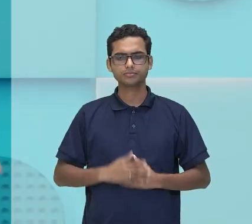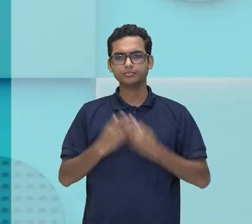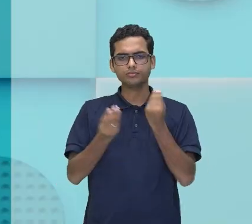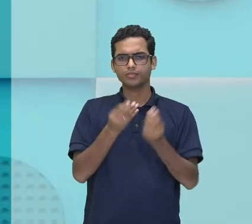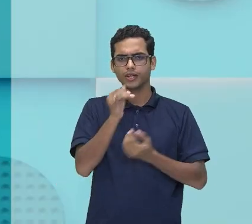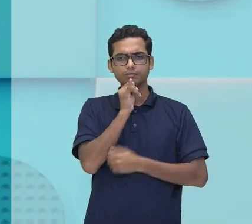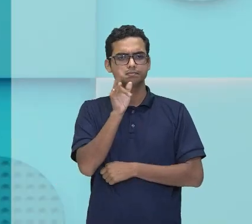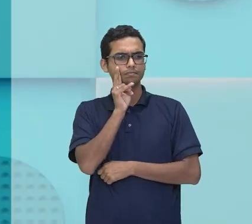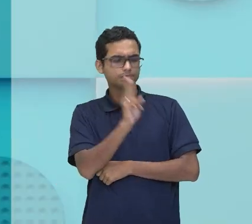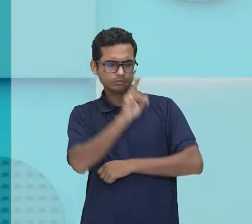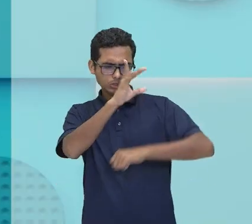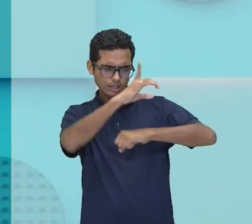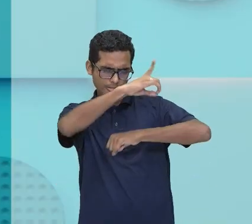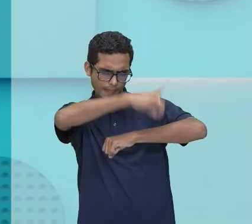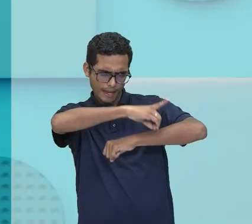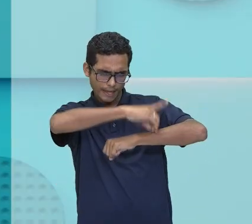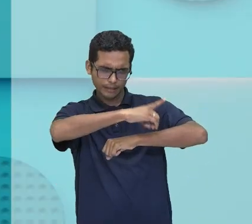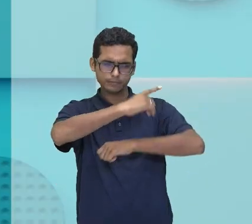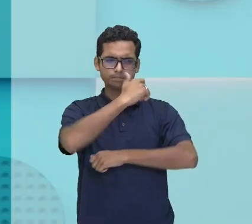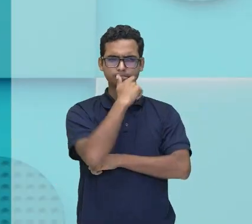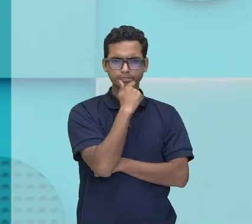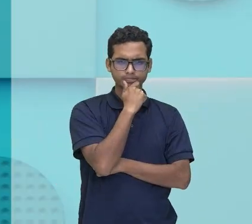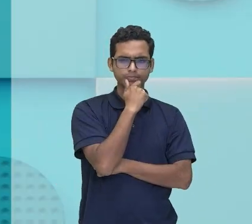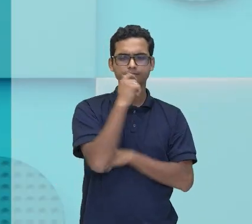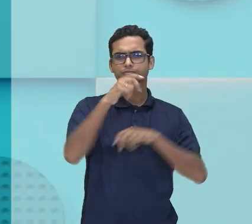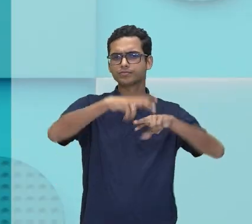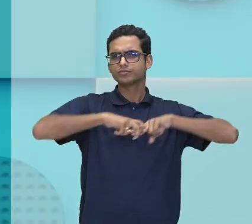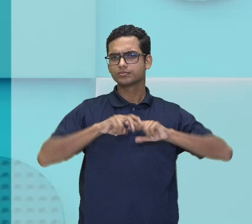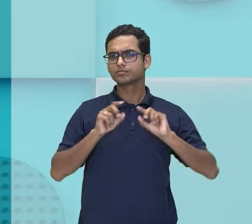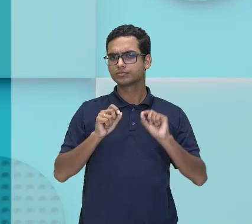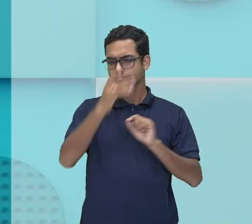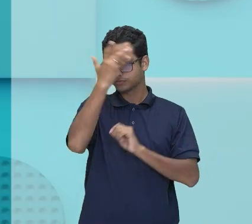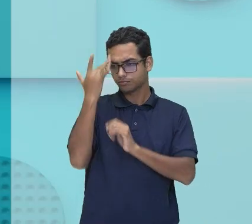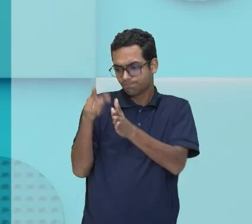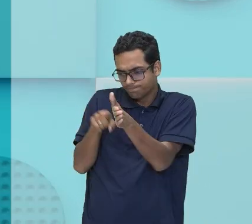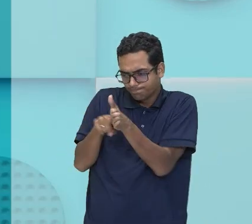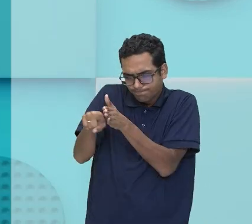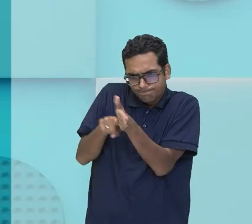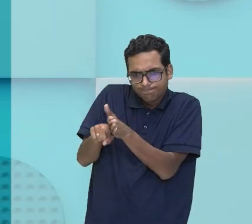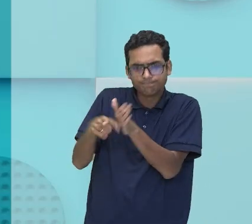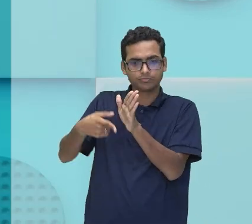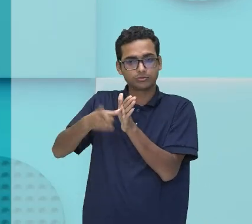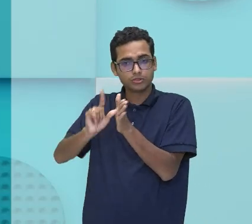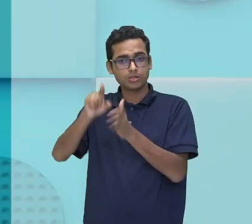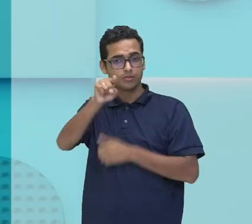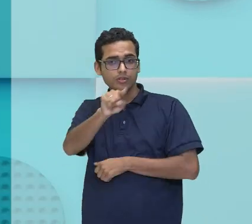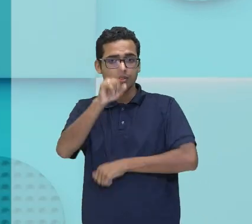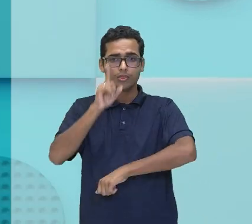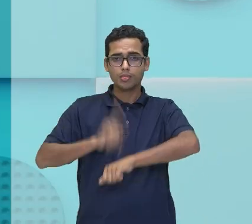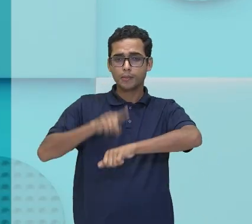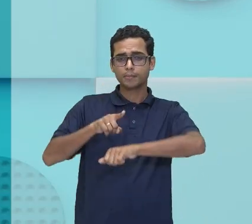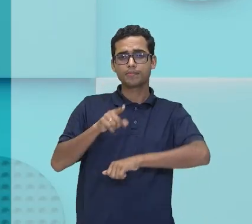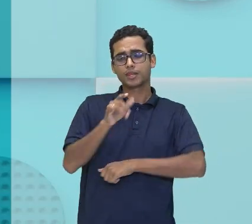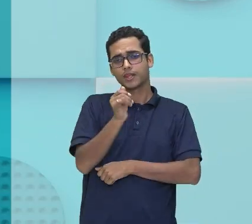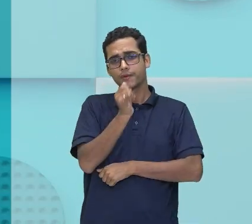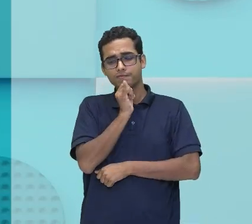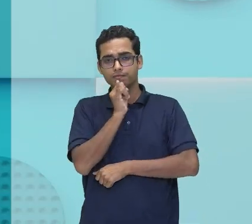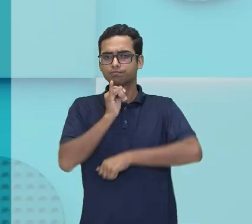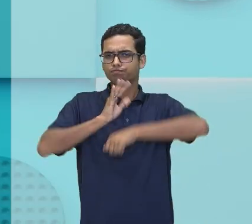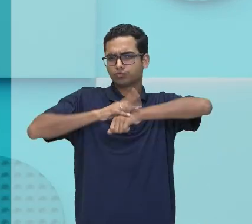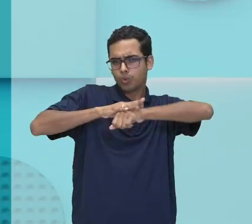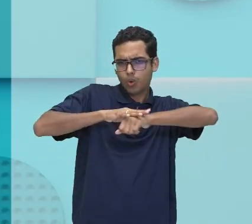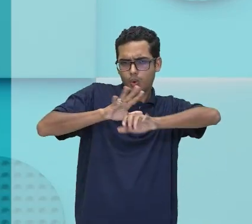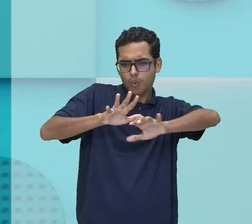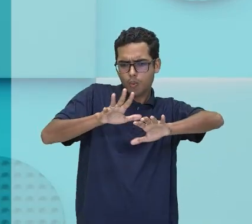que eu sei que deve ser dengue? Por quê? Porque alguém investigou que quando você tem contato com a doença, você vai